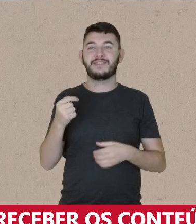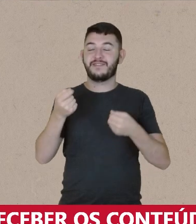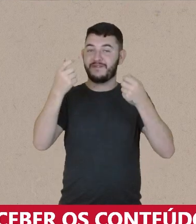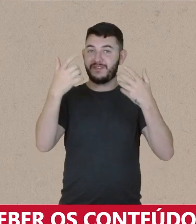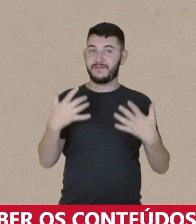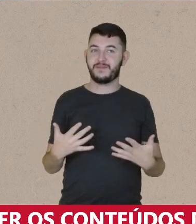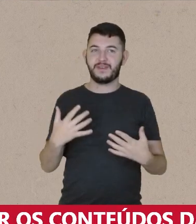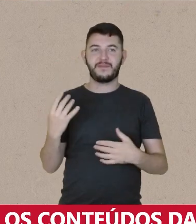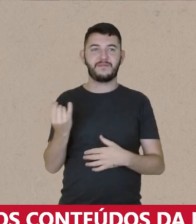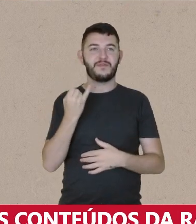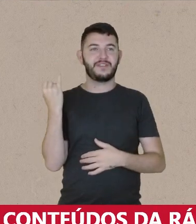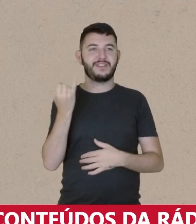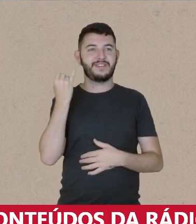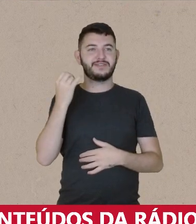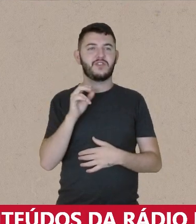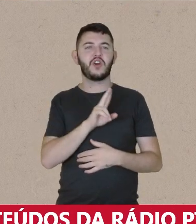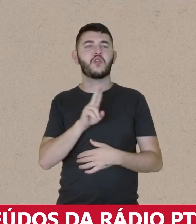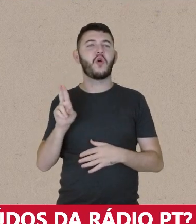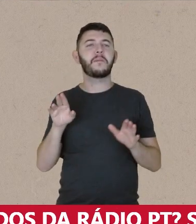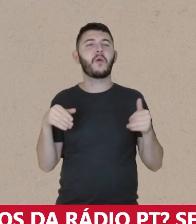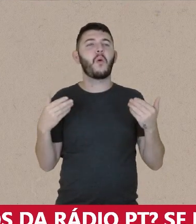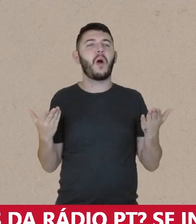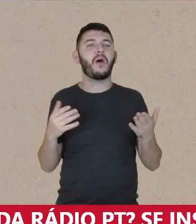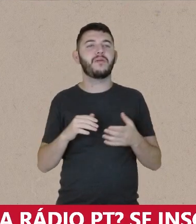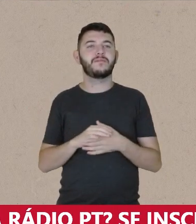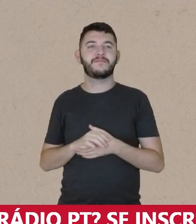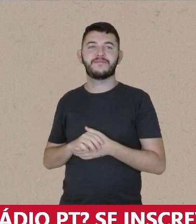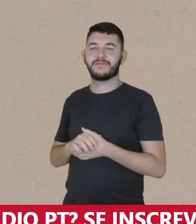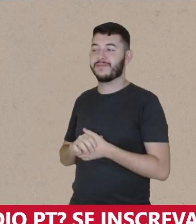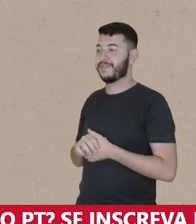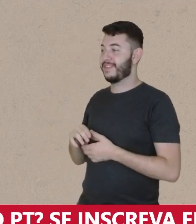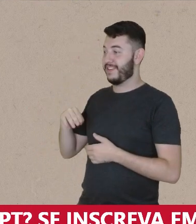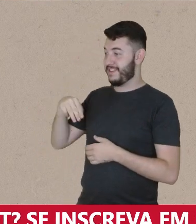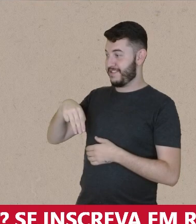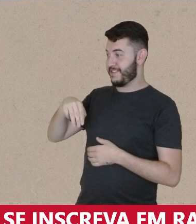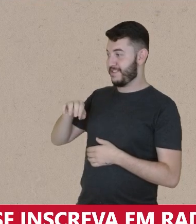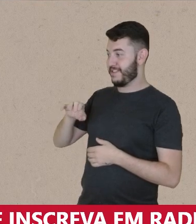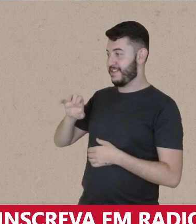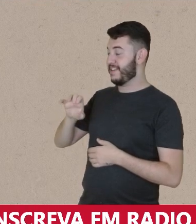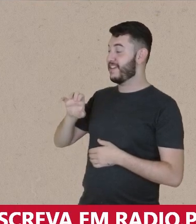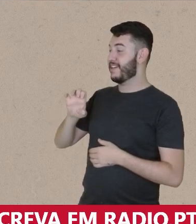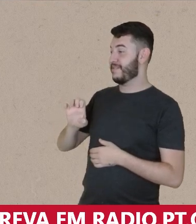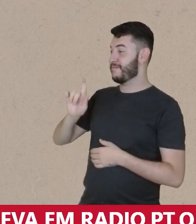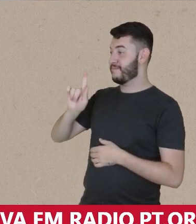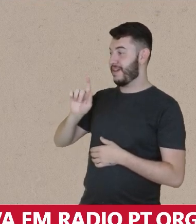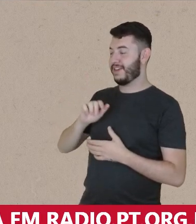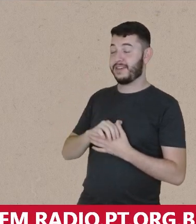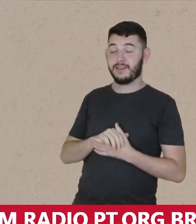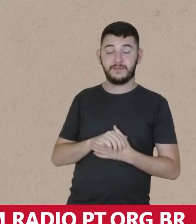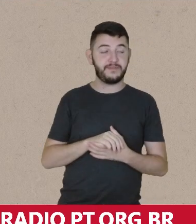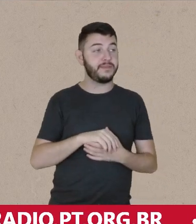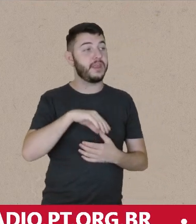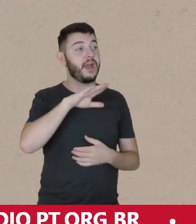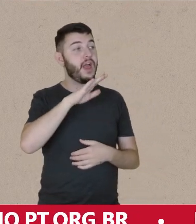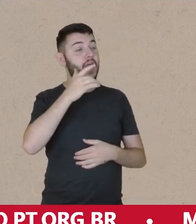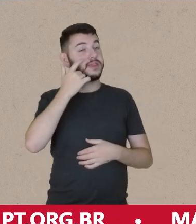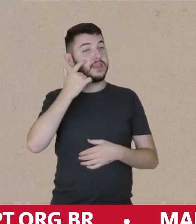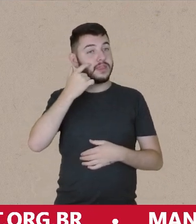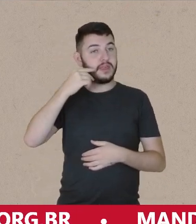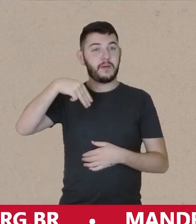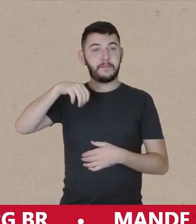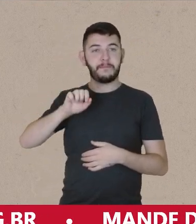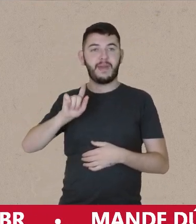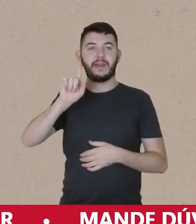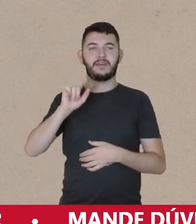coisa importante para ela. Como é que é o nome dela? É a Meg. Viu, Meg? Veja bem, Meg,